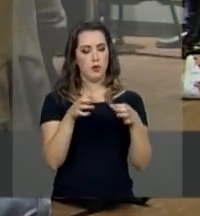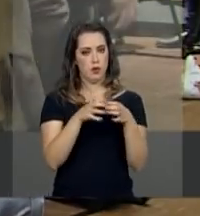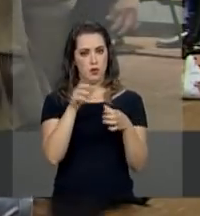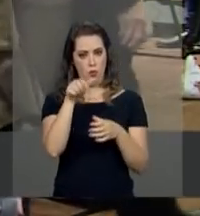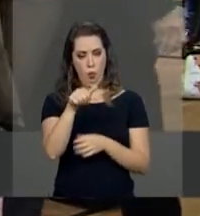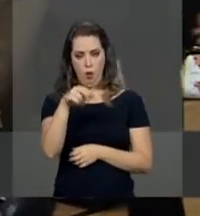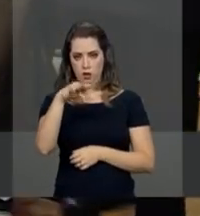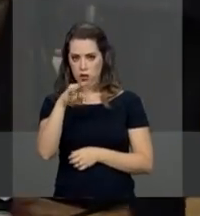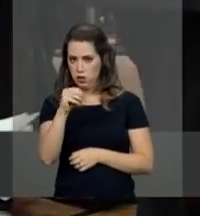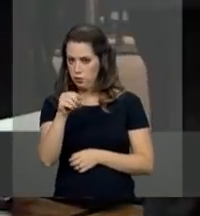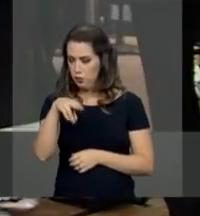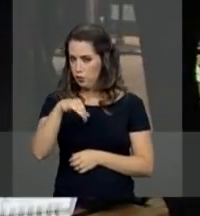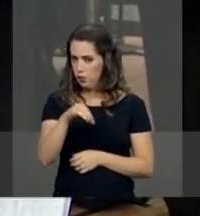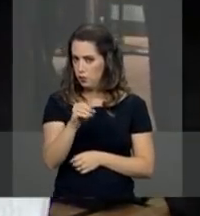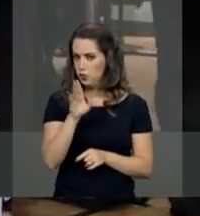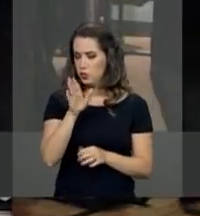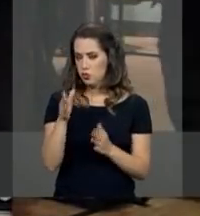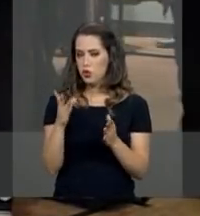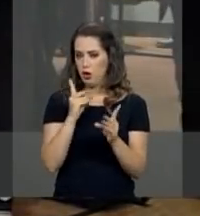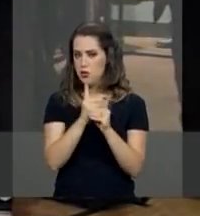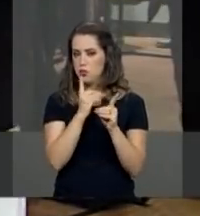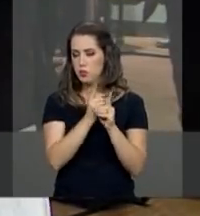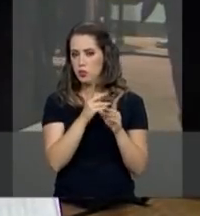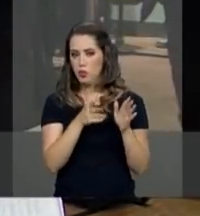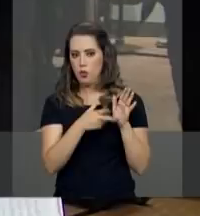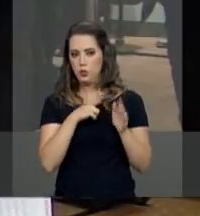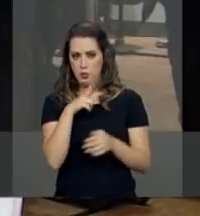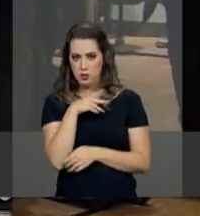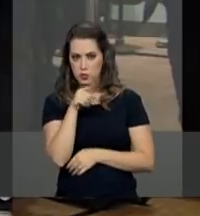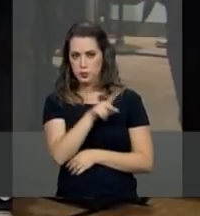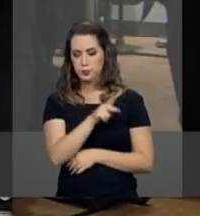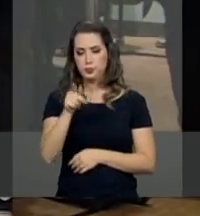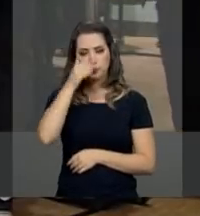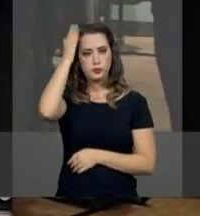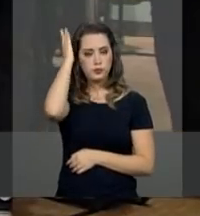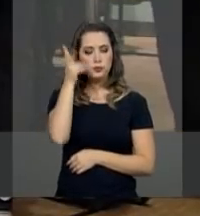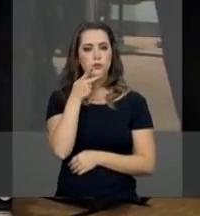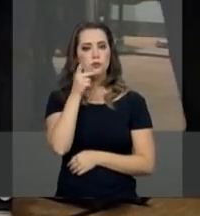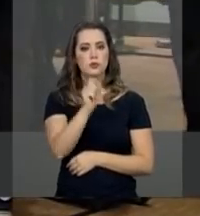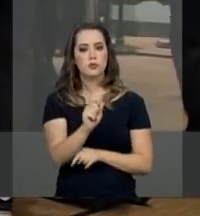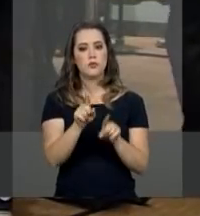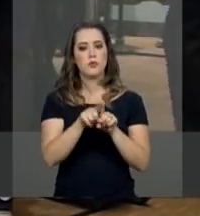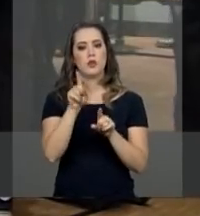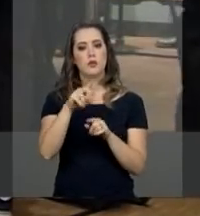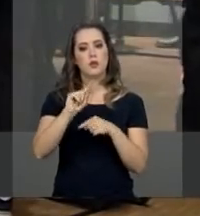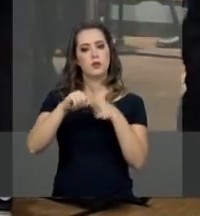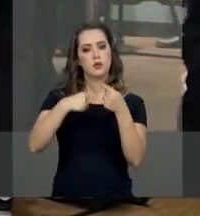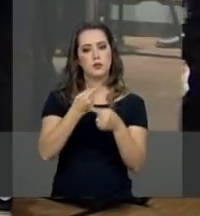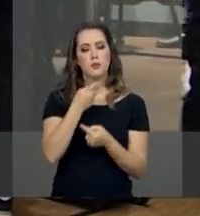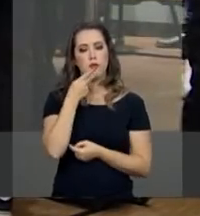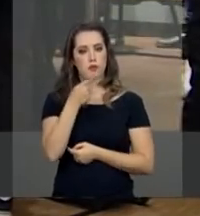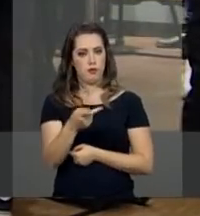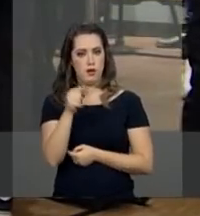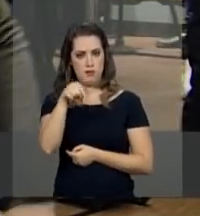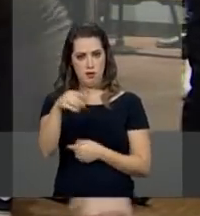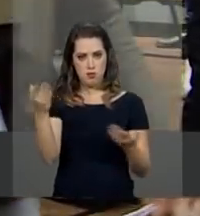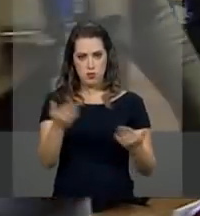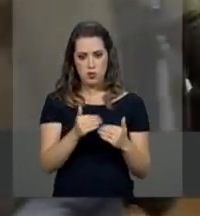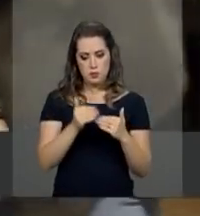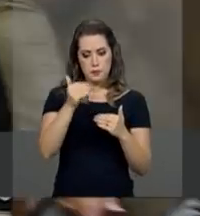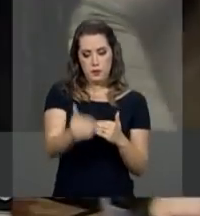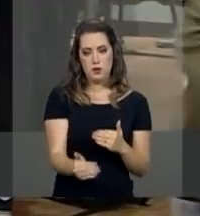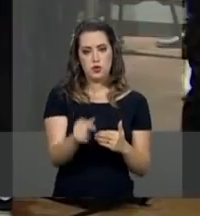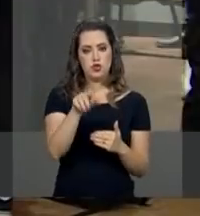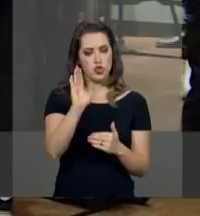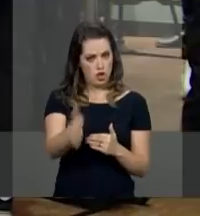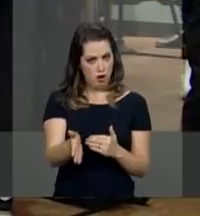se encontrou já com o presidente Michel Temer antes desse discurso e o presidente Michel Temer é o próximo a discursar logo depois